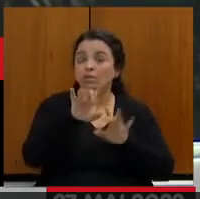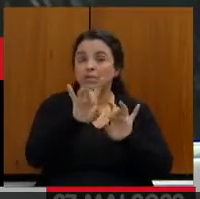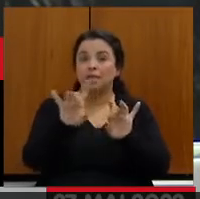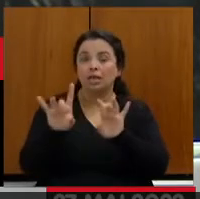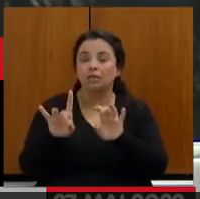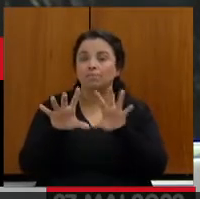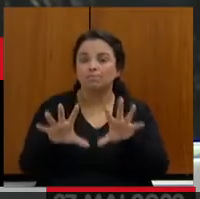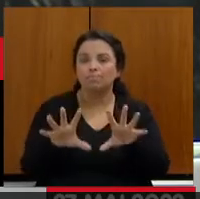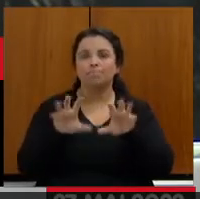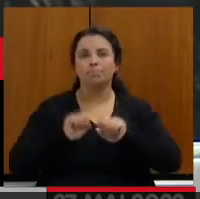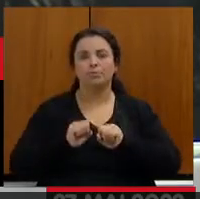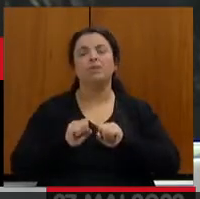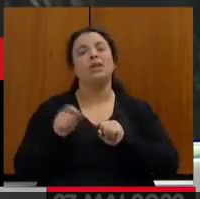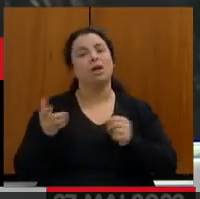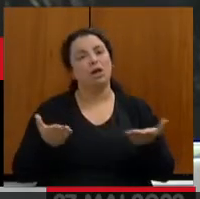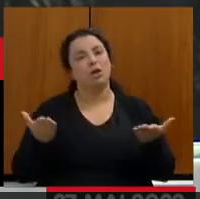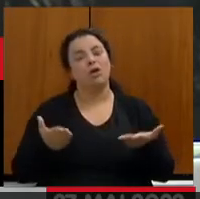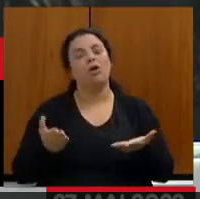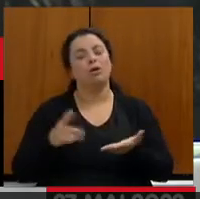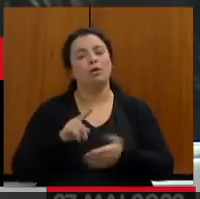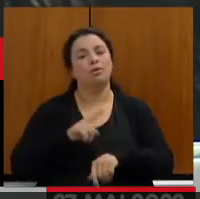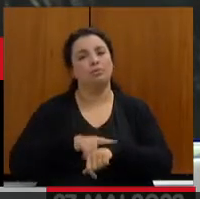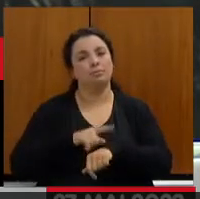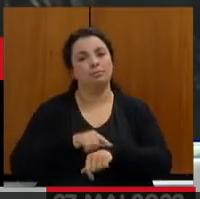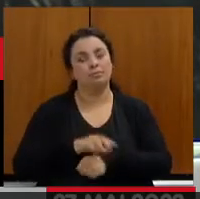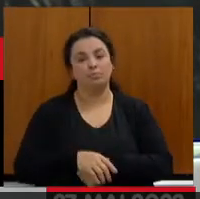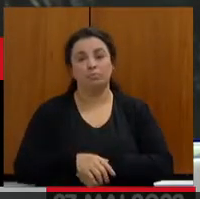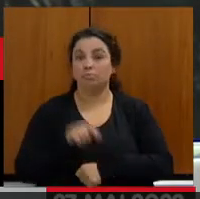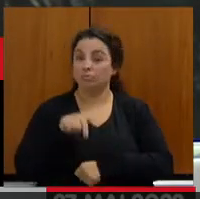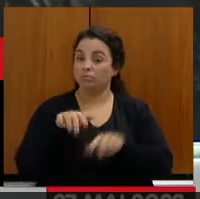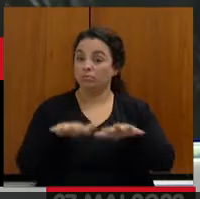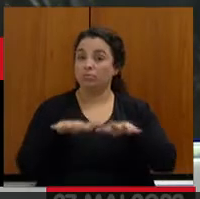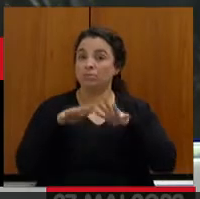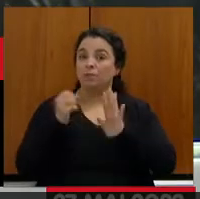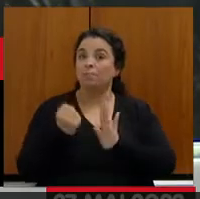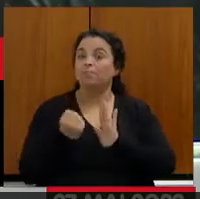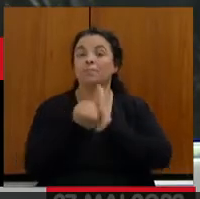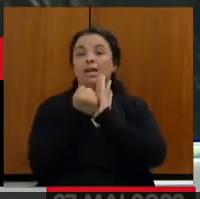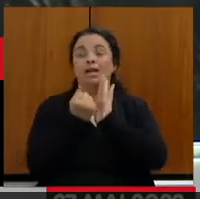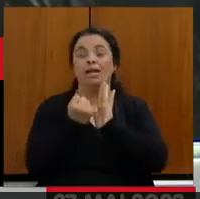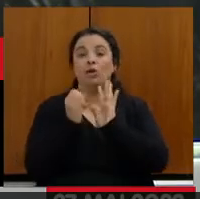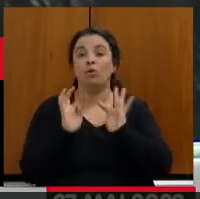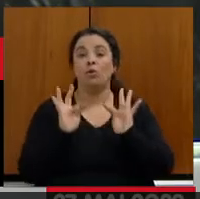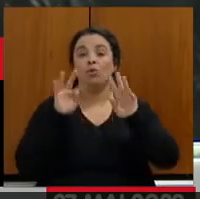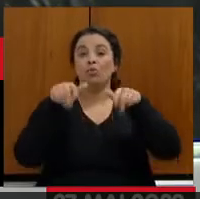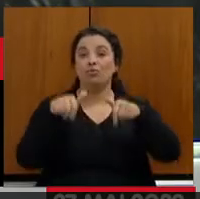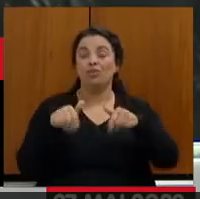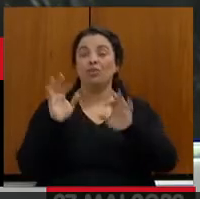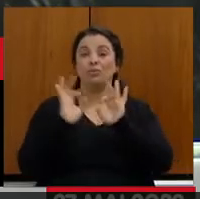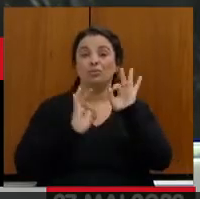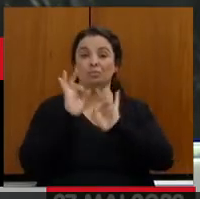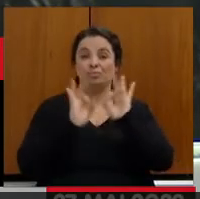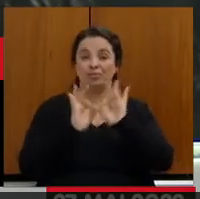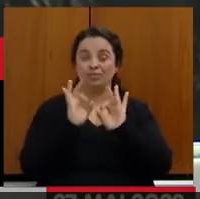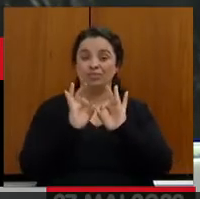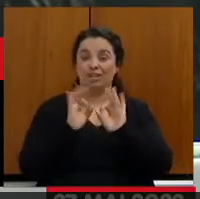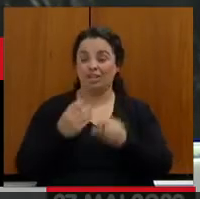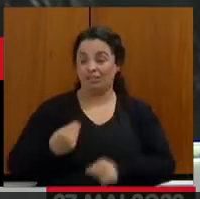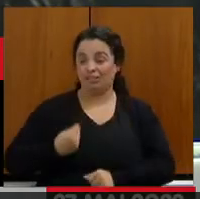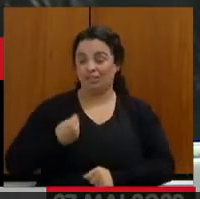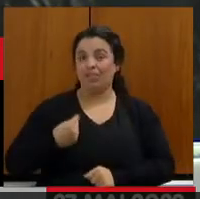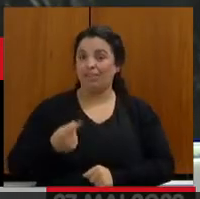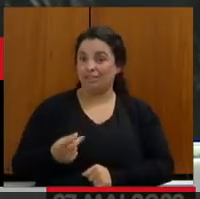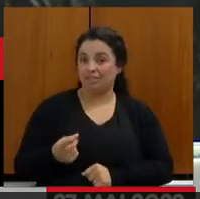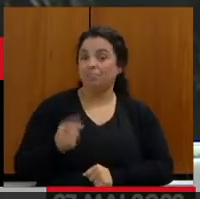desse momento é uma plenária que marca o encerramento de sempre-vivas um evento que é